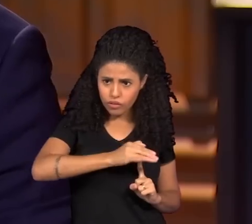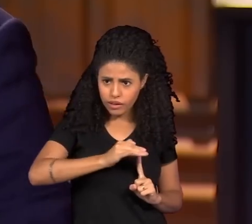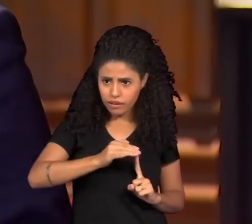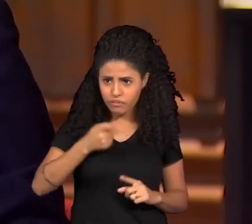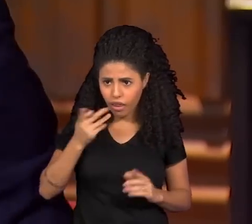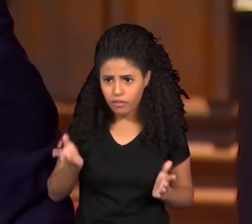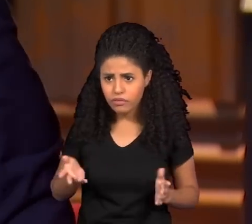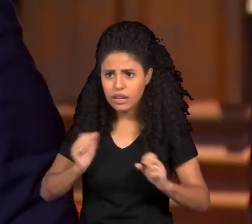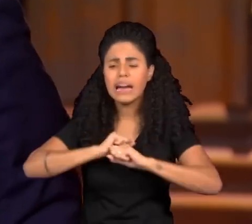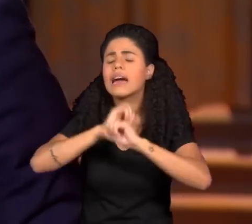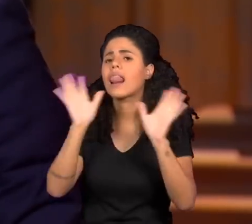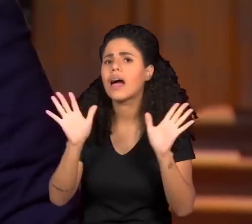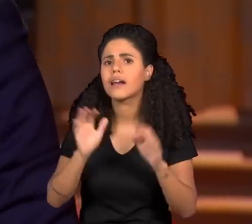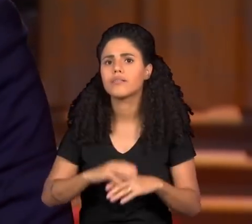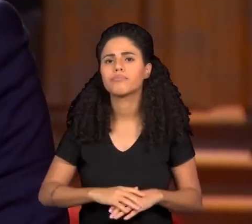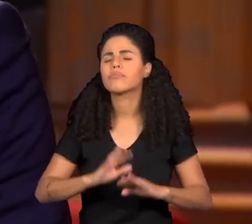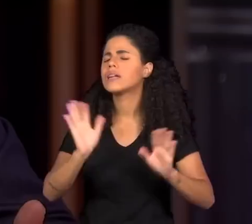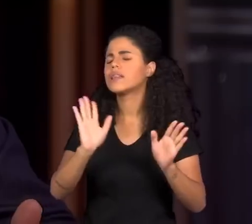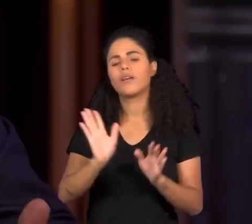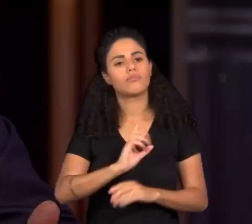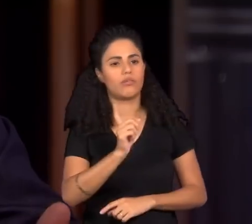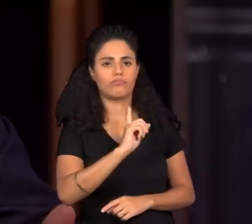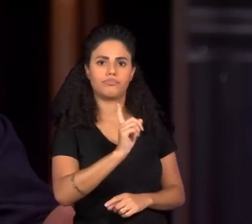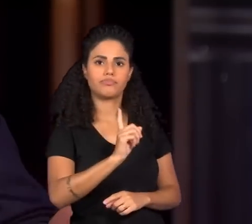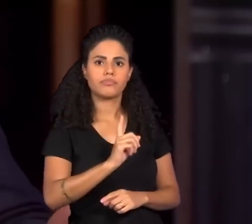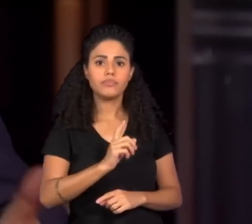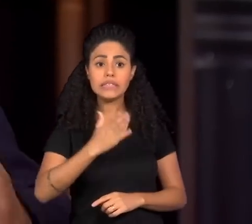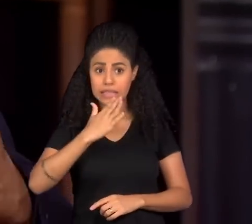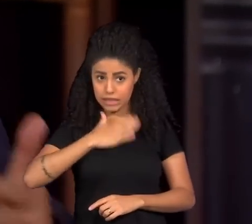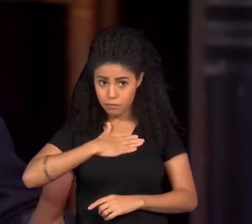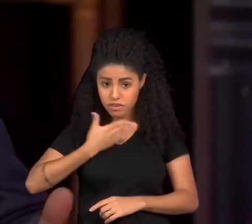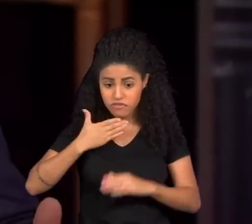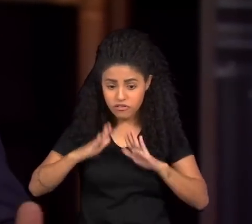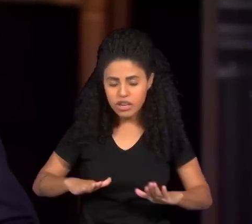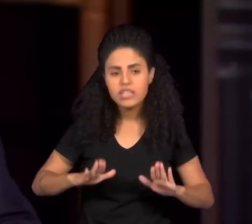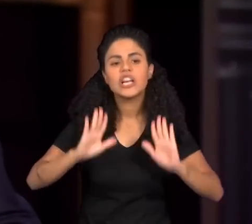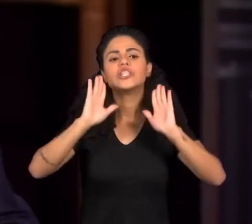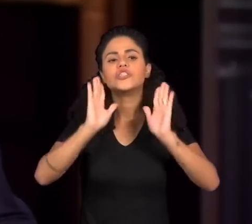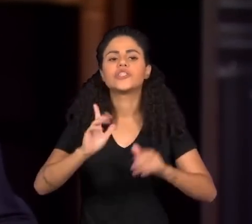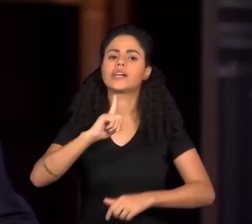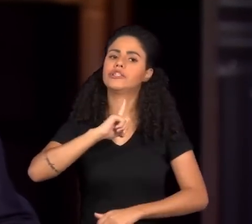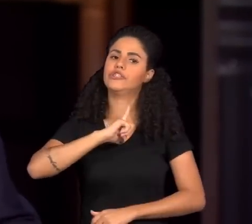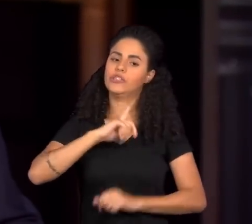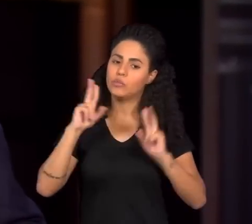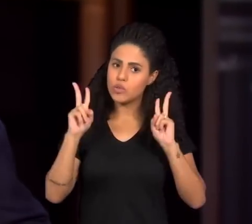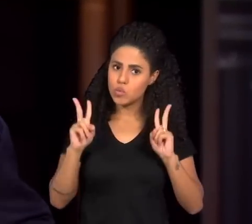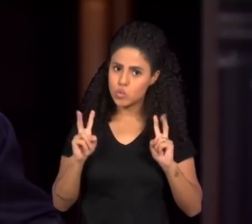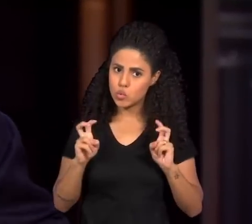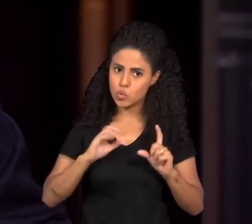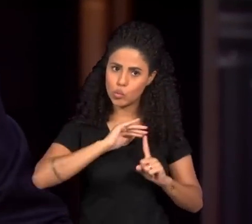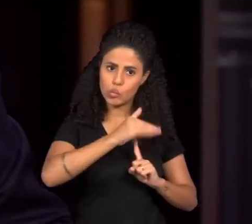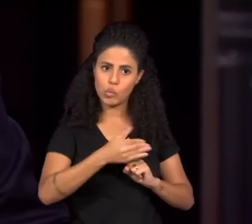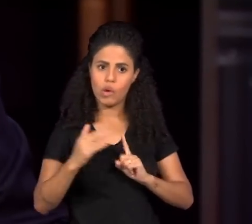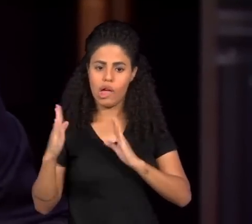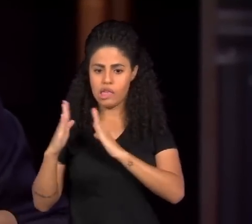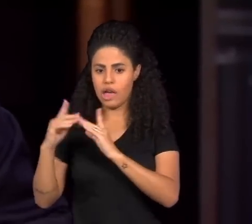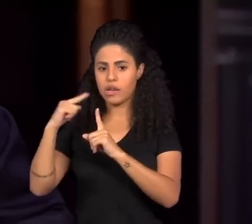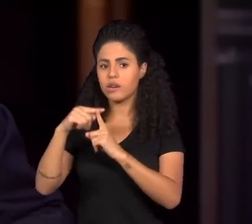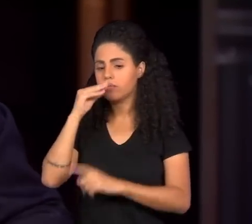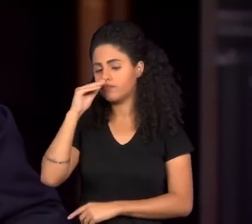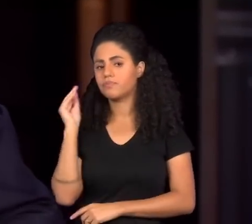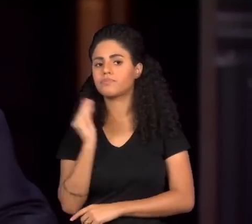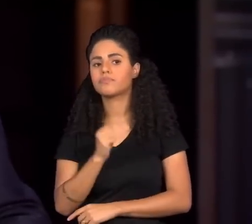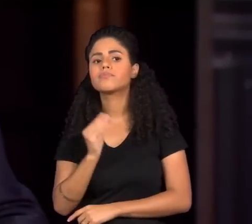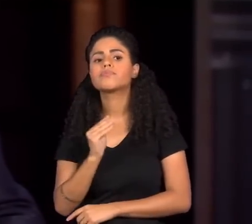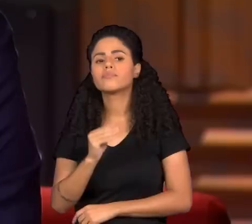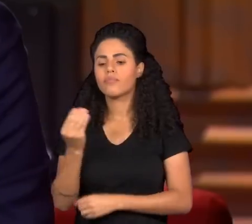gerações... Não, desculpa. Não. Na minha infância já existia esse assunto. E a igreja ignorava esse assunto e jogava